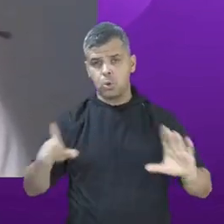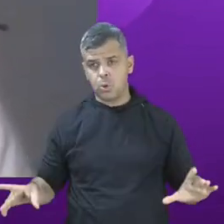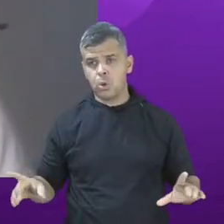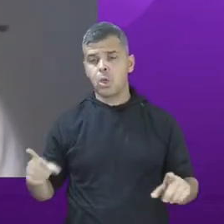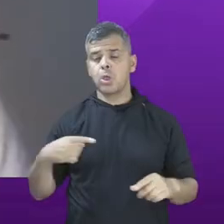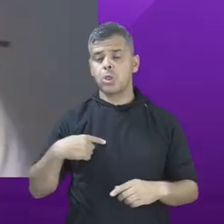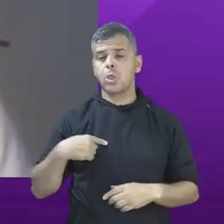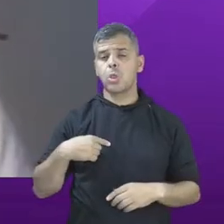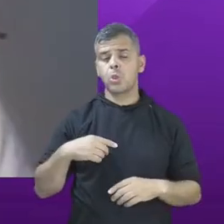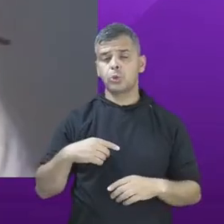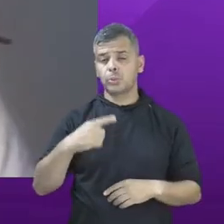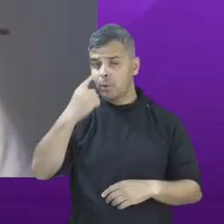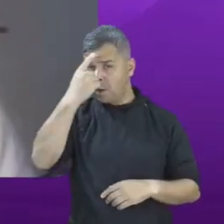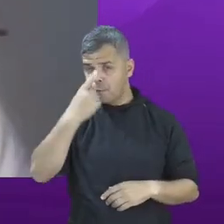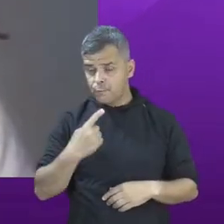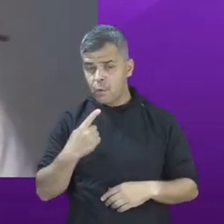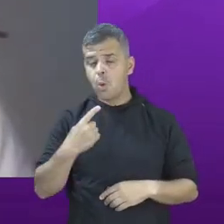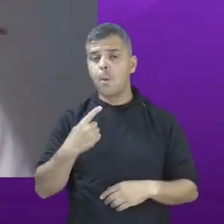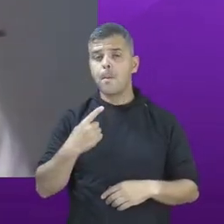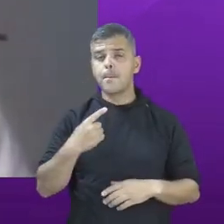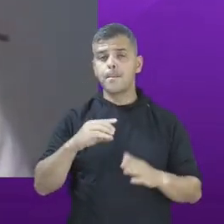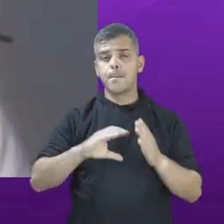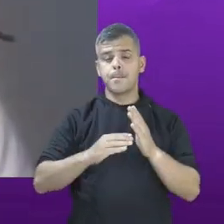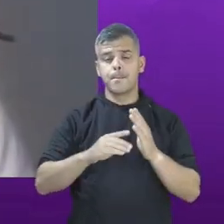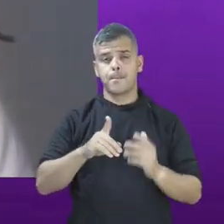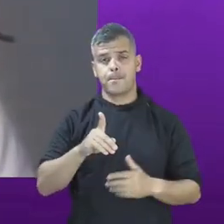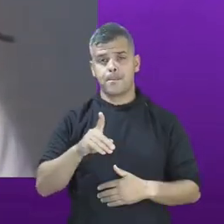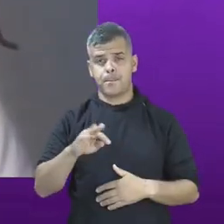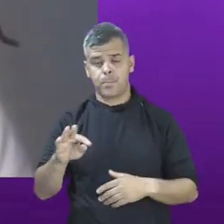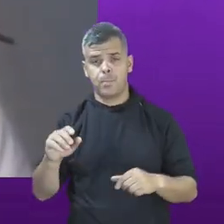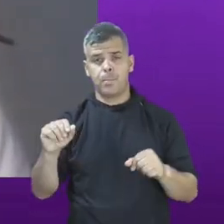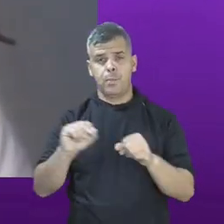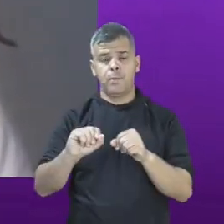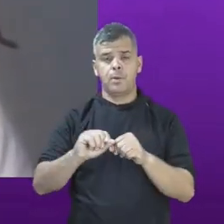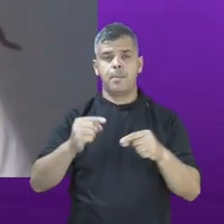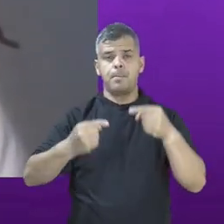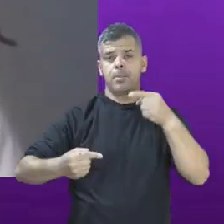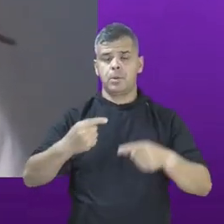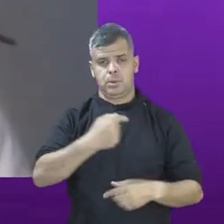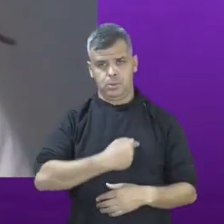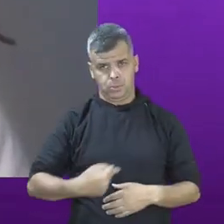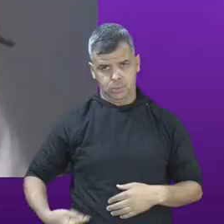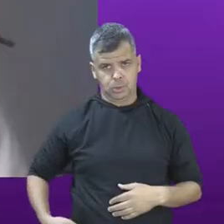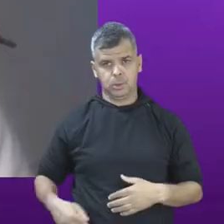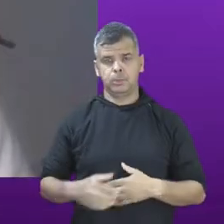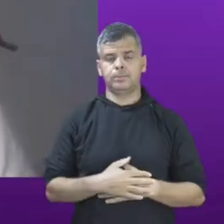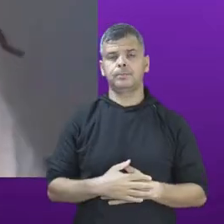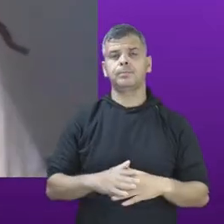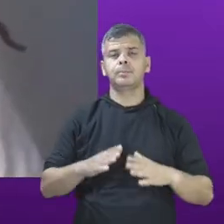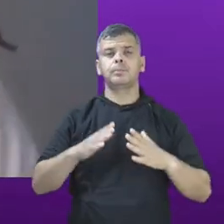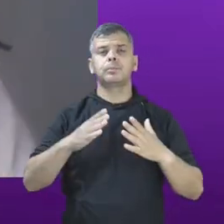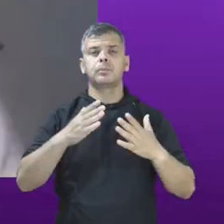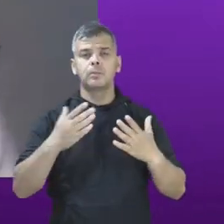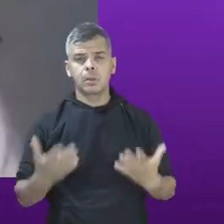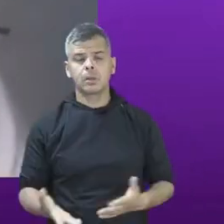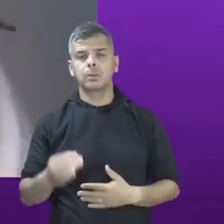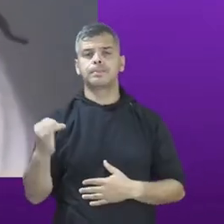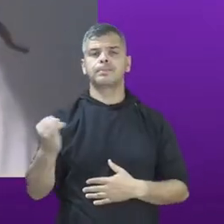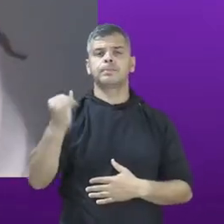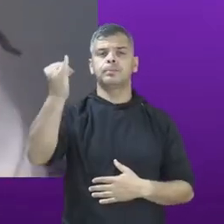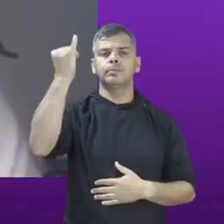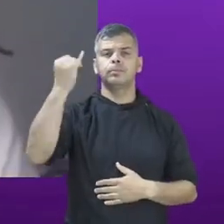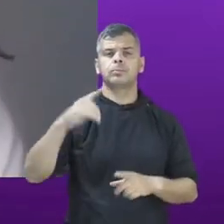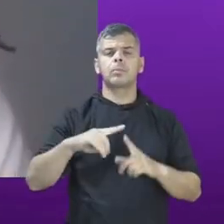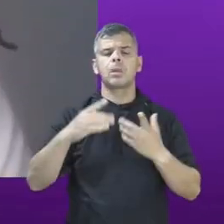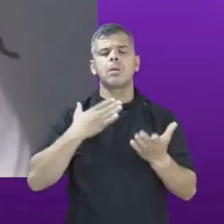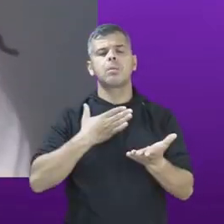modo petista que nós aprendemos a fazer política pública. Então, é muito importante. Sempre